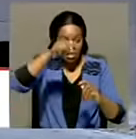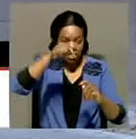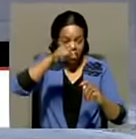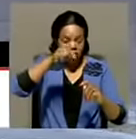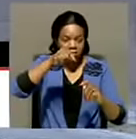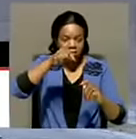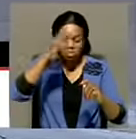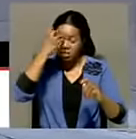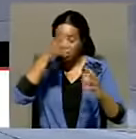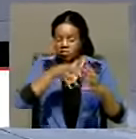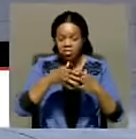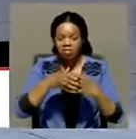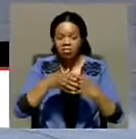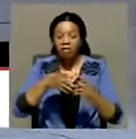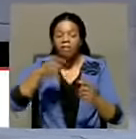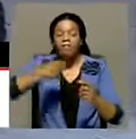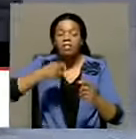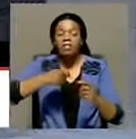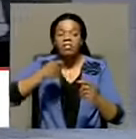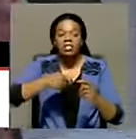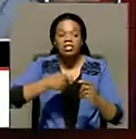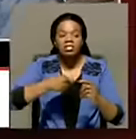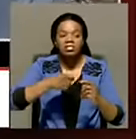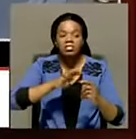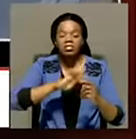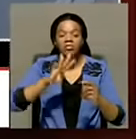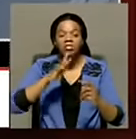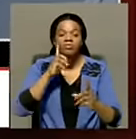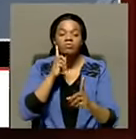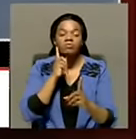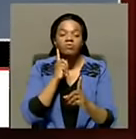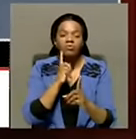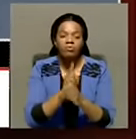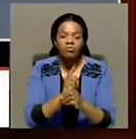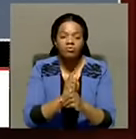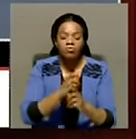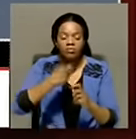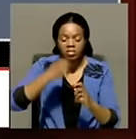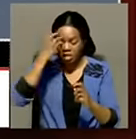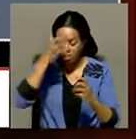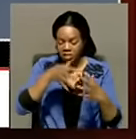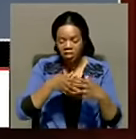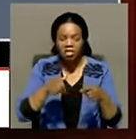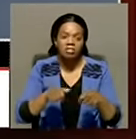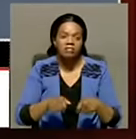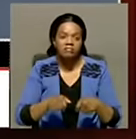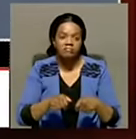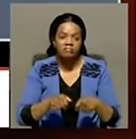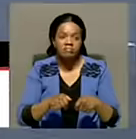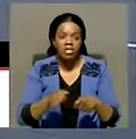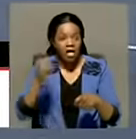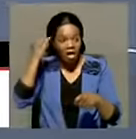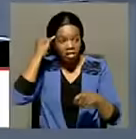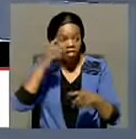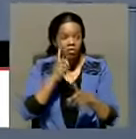na sala oval da Casa Branca com o homólogo Joe Biden, e espera-se que